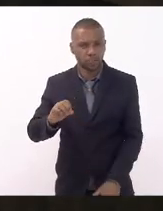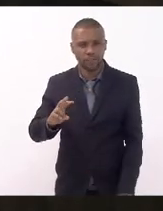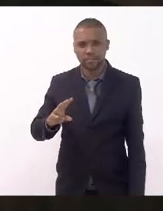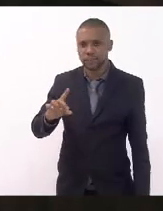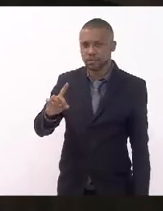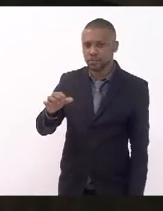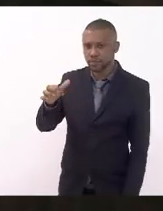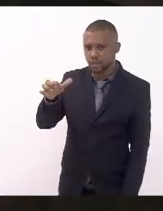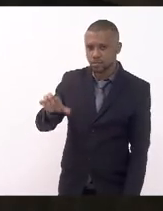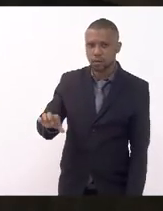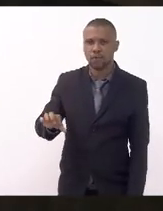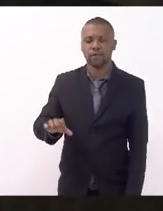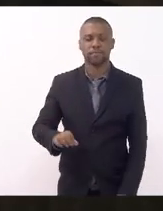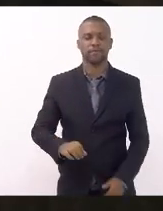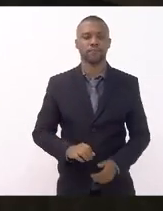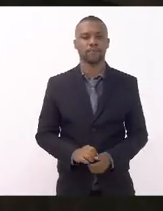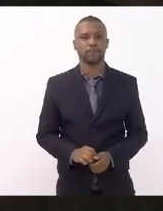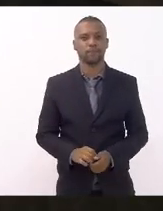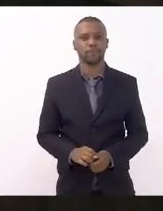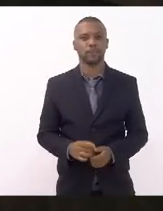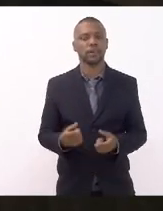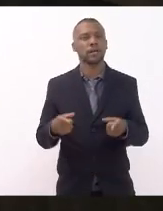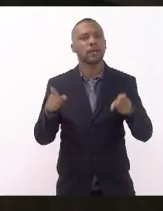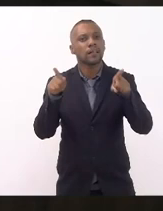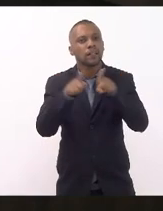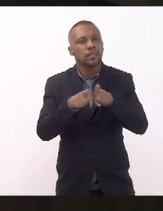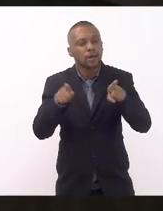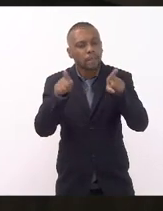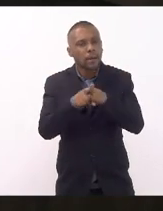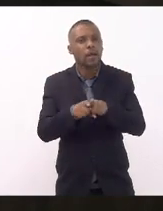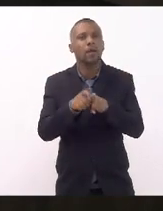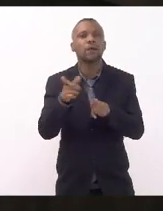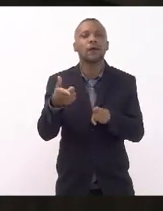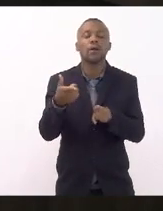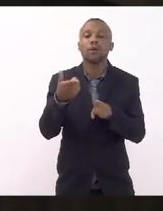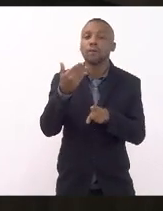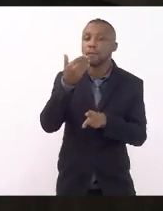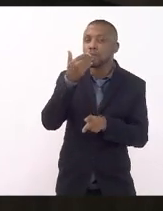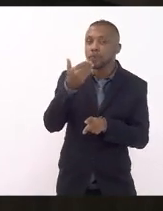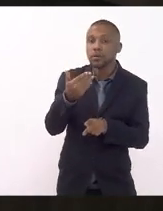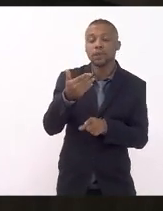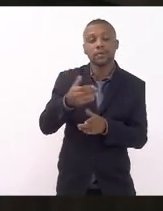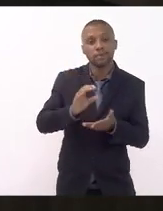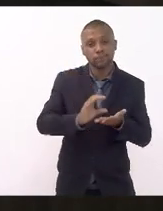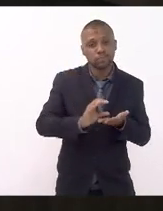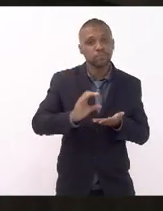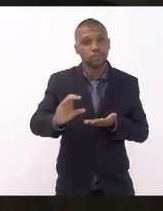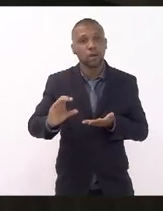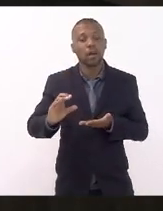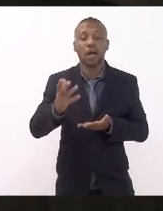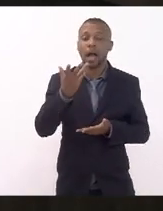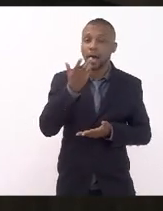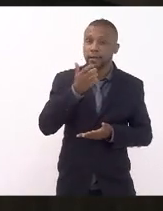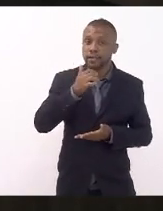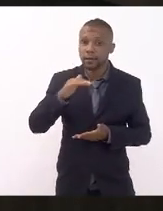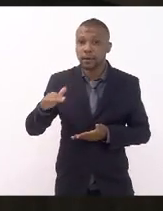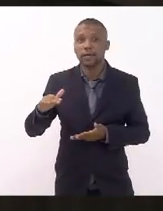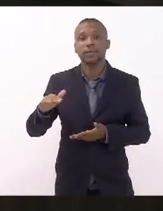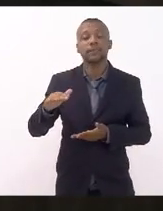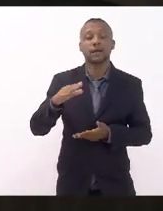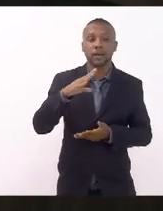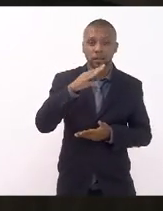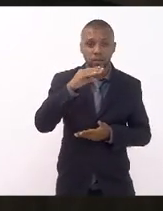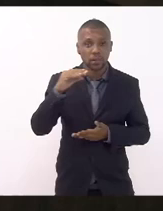E também estender esse auxílio às crianças e adolescentes